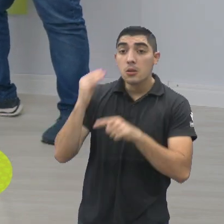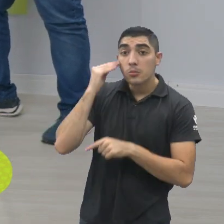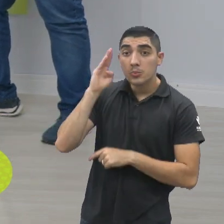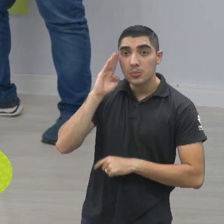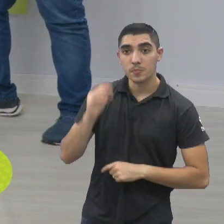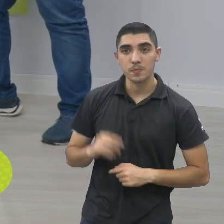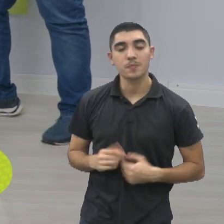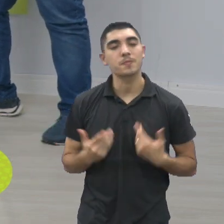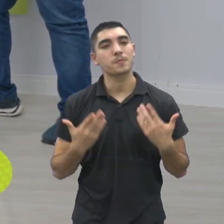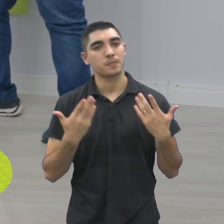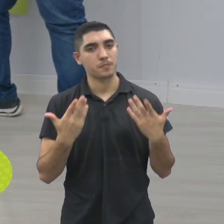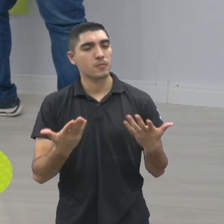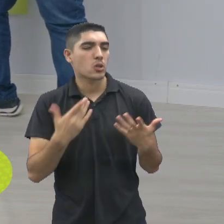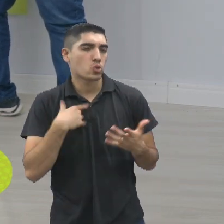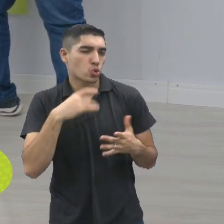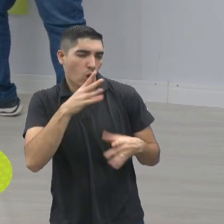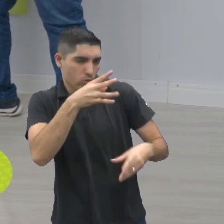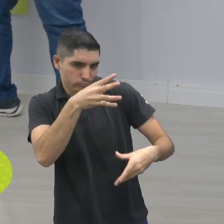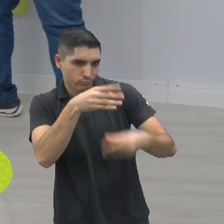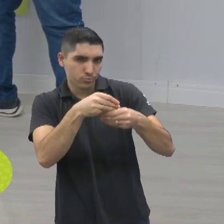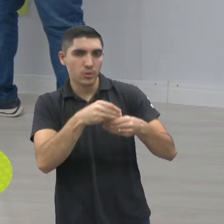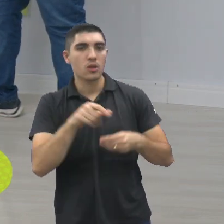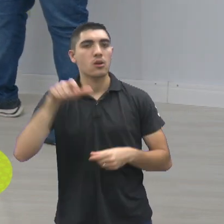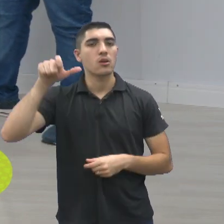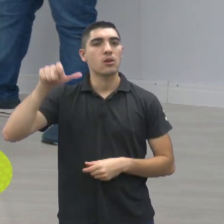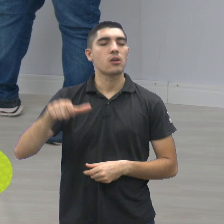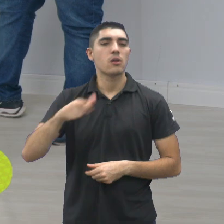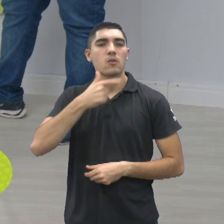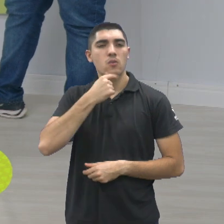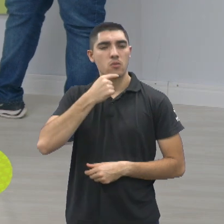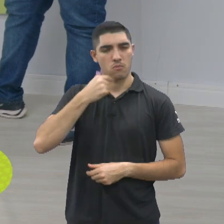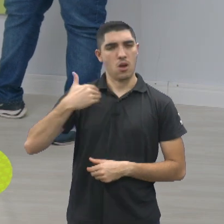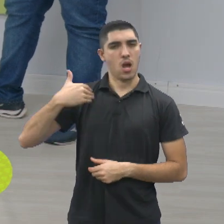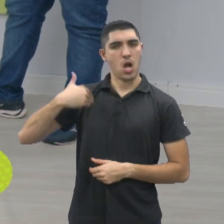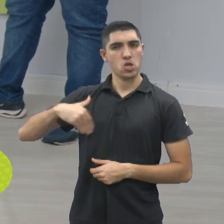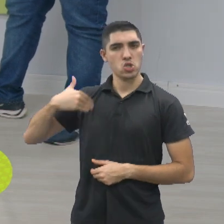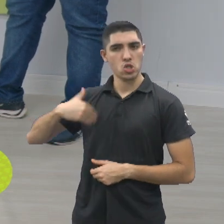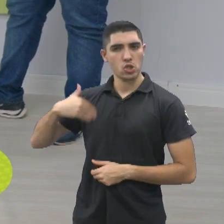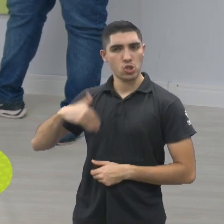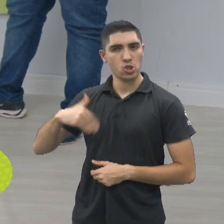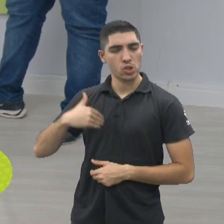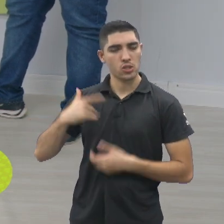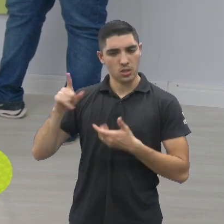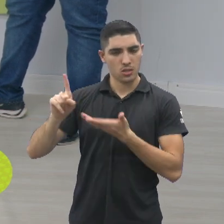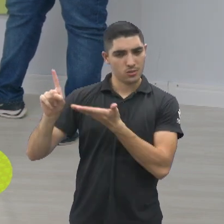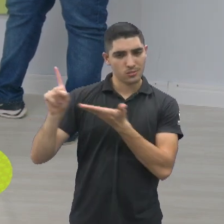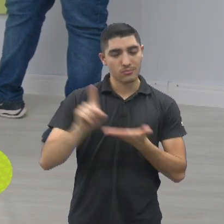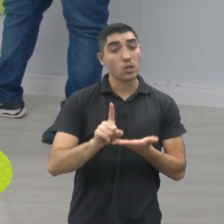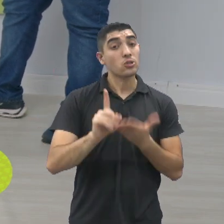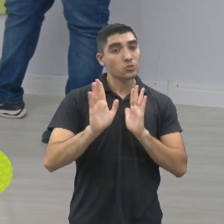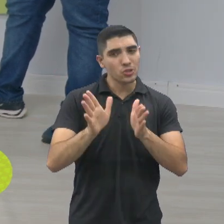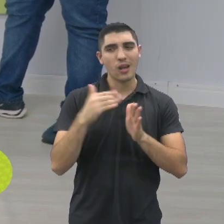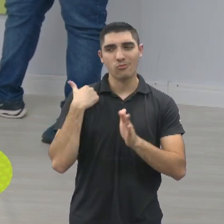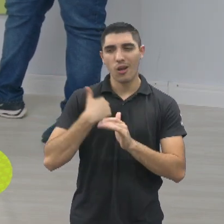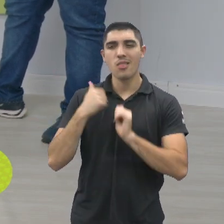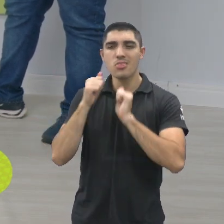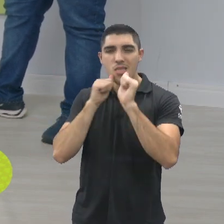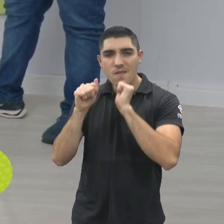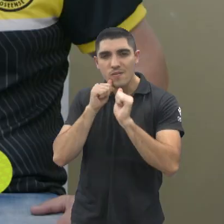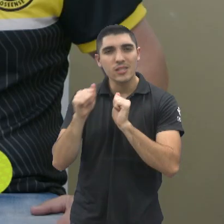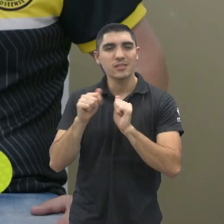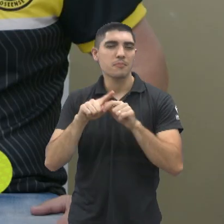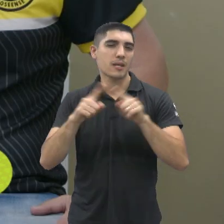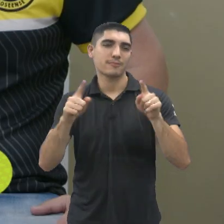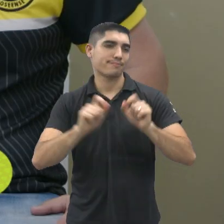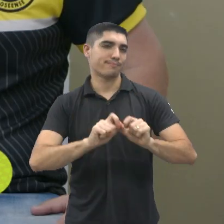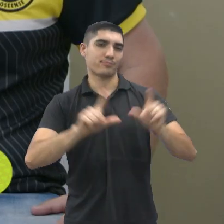Só um comentário que é o argentino, né? Que veio... a gente até ia entrevistar ele, entrevistamos ele, mas acabou não indo no ar. Você